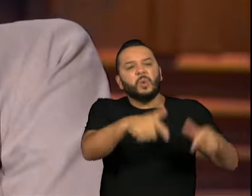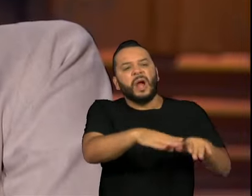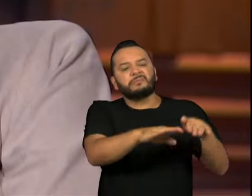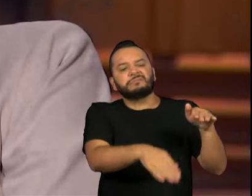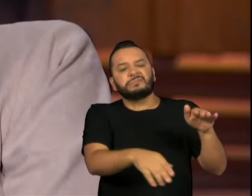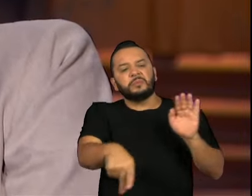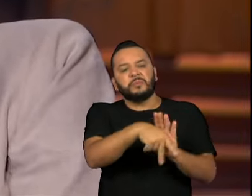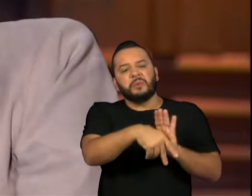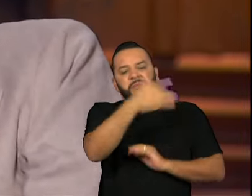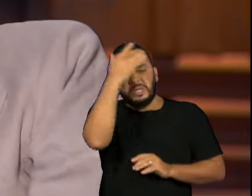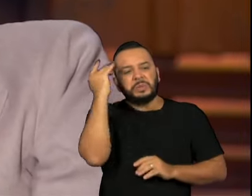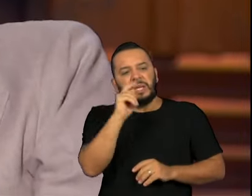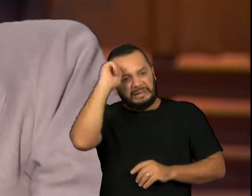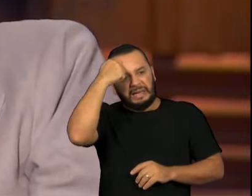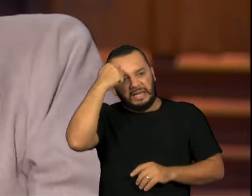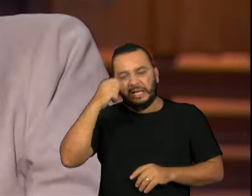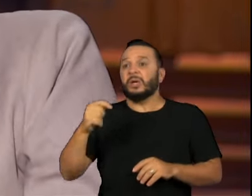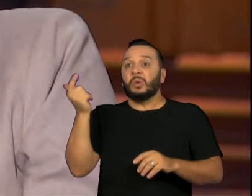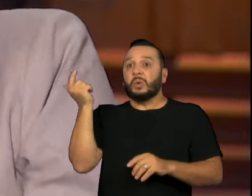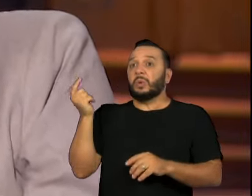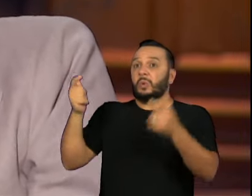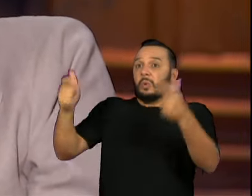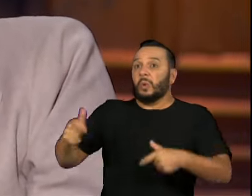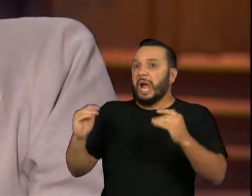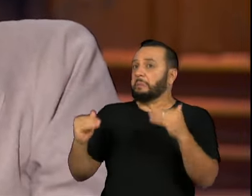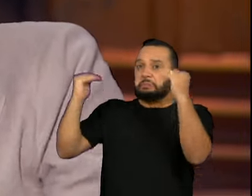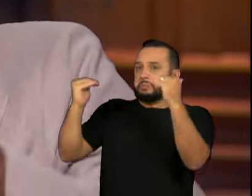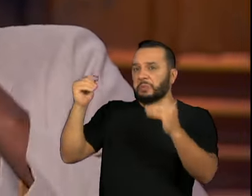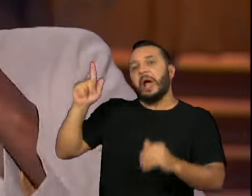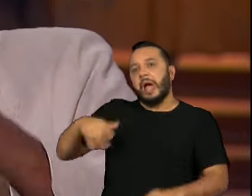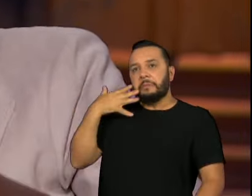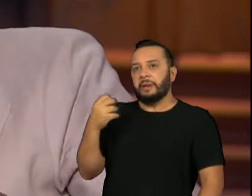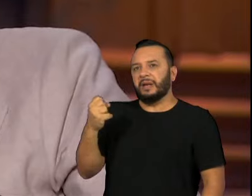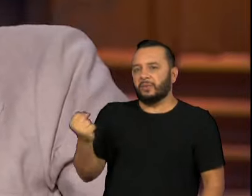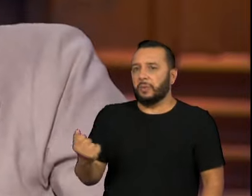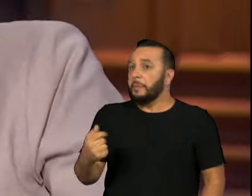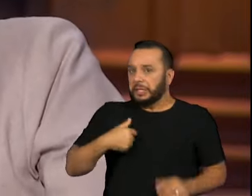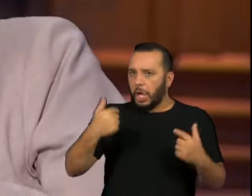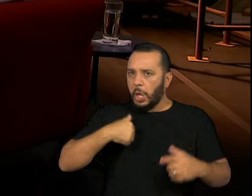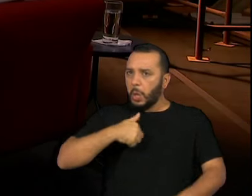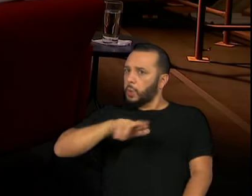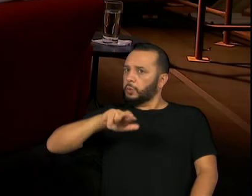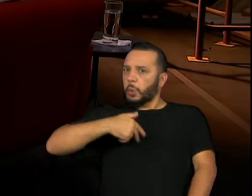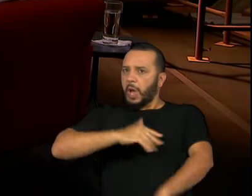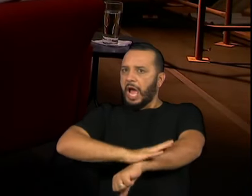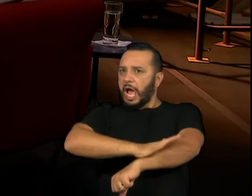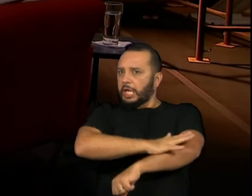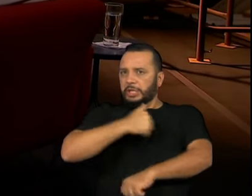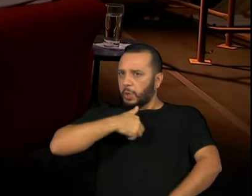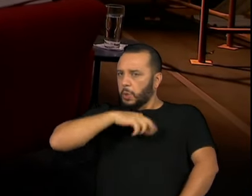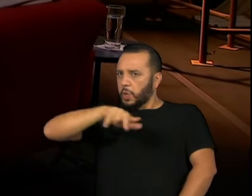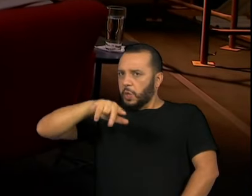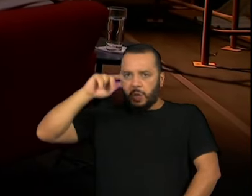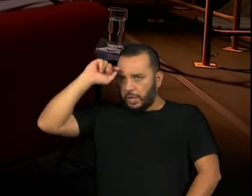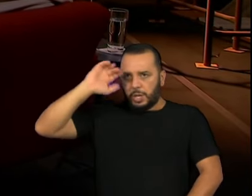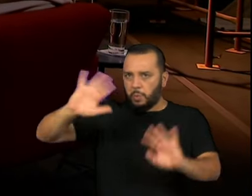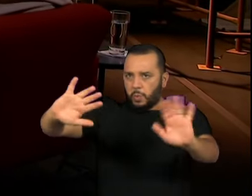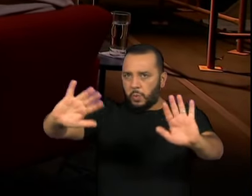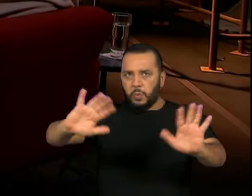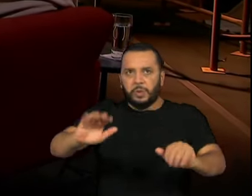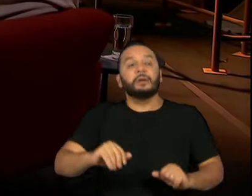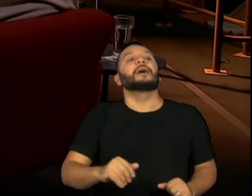carregam séculos de opressão é isso é muito como a mas eu não sou racista viu né que a primeira coisa muita gente começa o disco e já